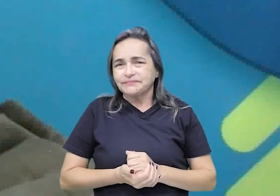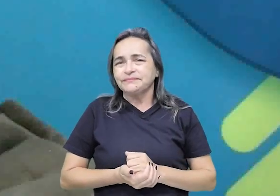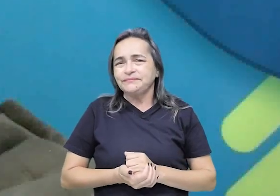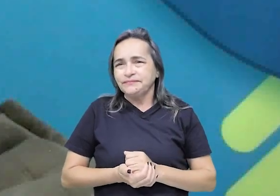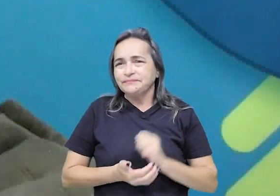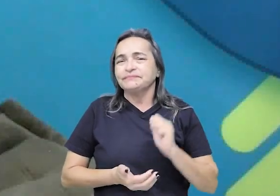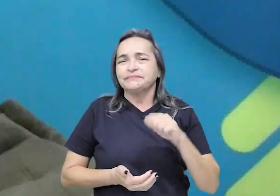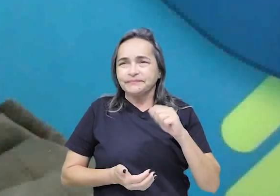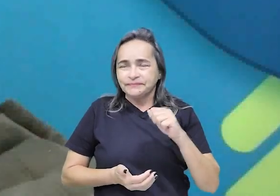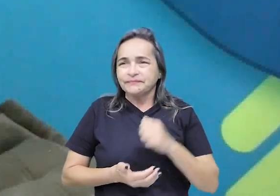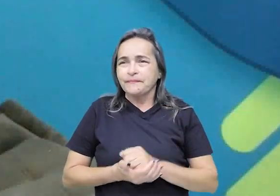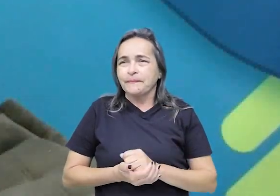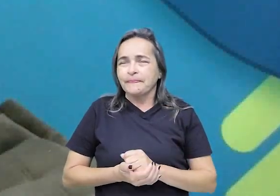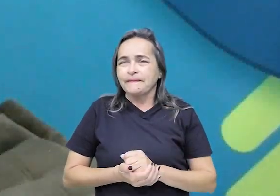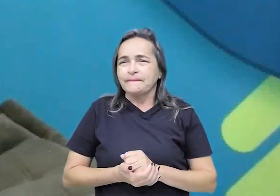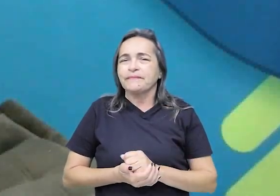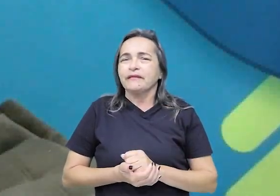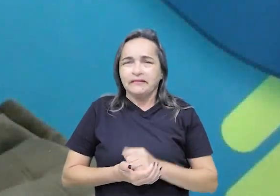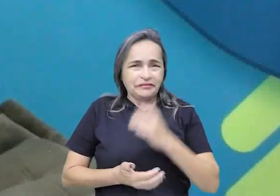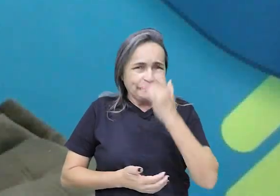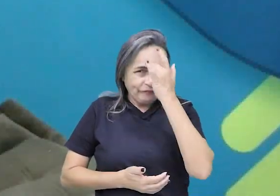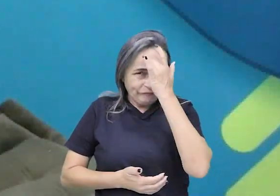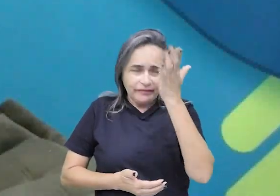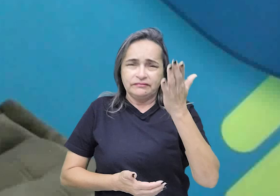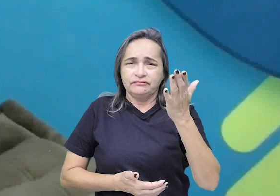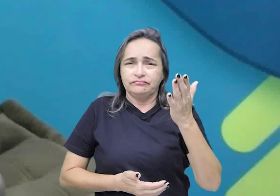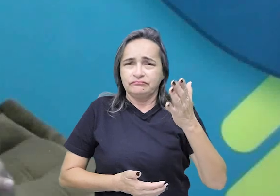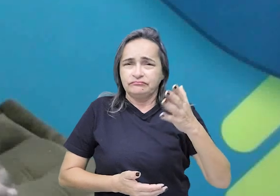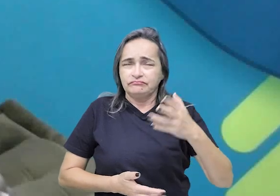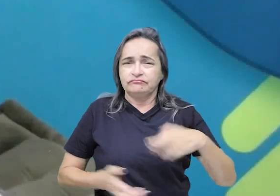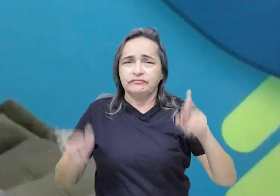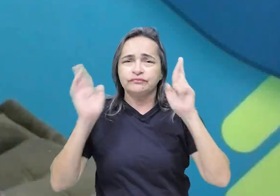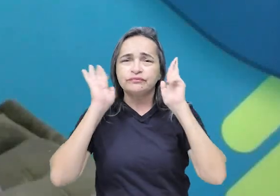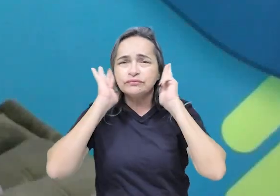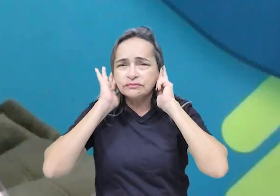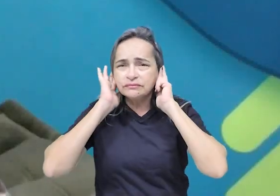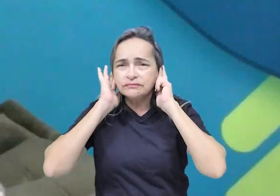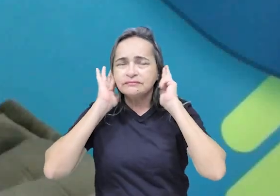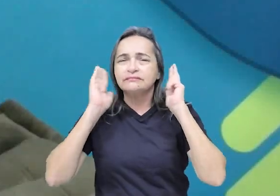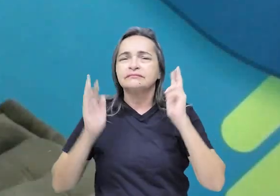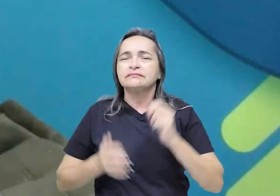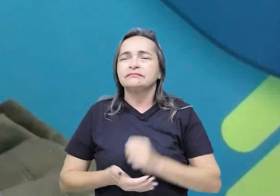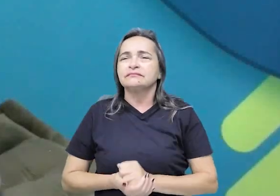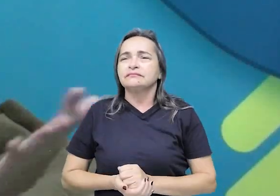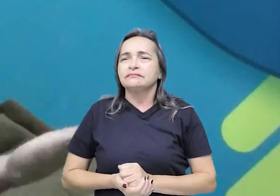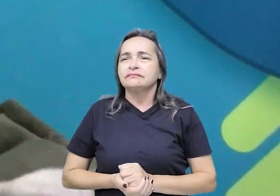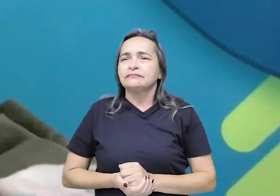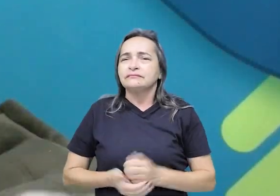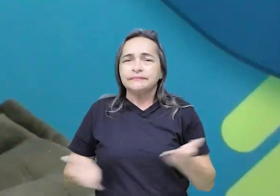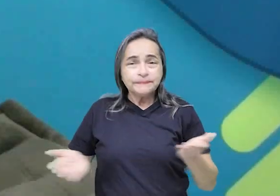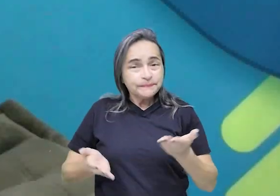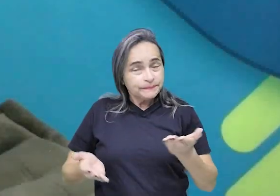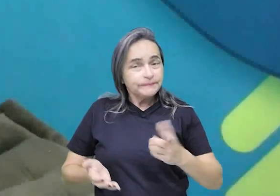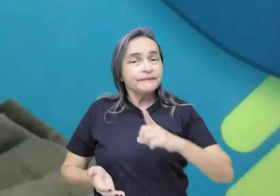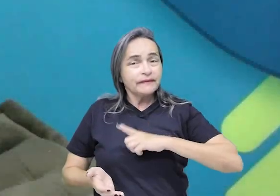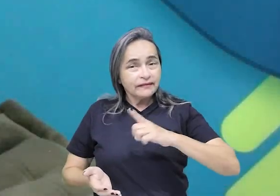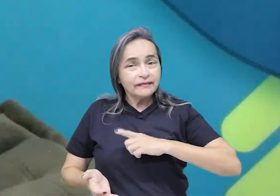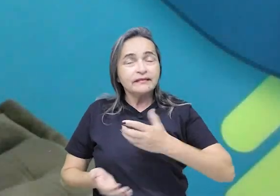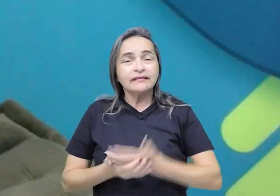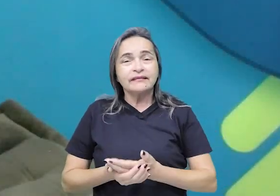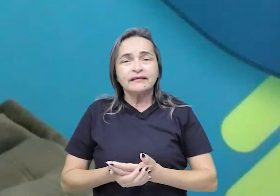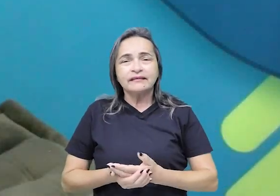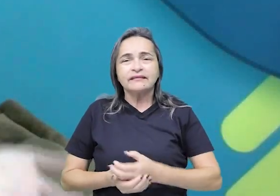tudo, exatamente. Então, é relativamente fácil. É relativamente muito fácil. Inclusive, a gente tem um envelhecimento natural